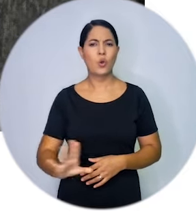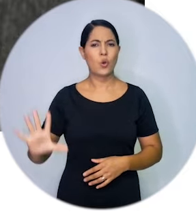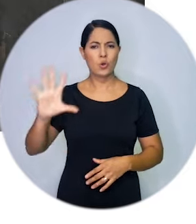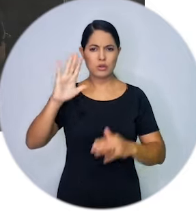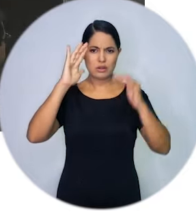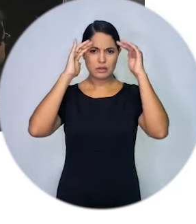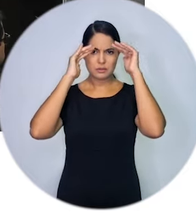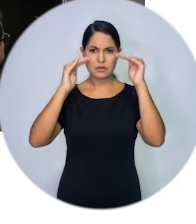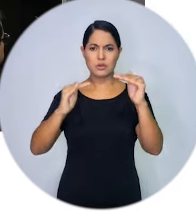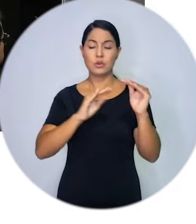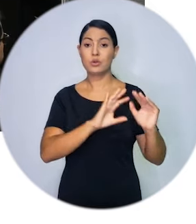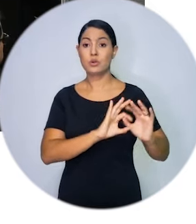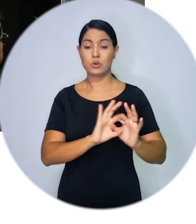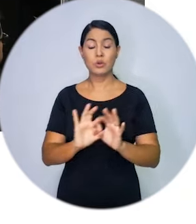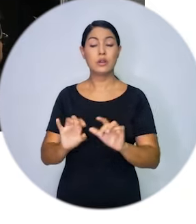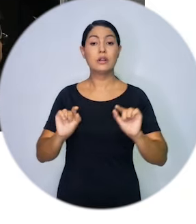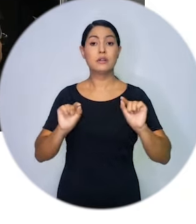tribunais